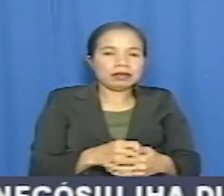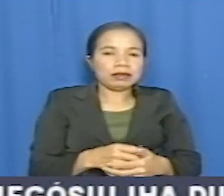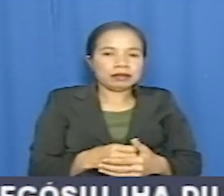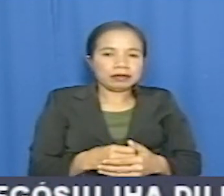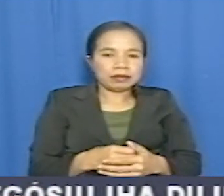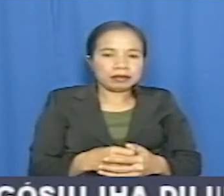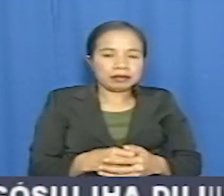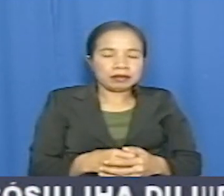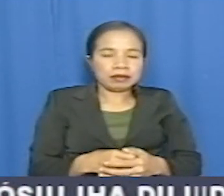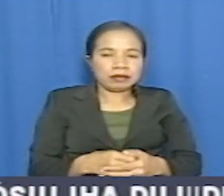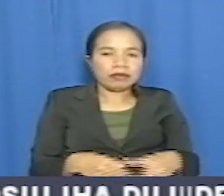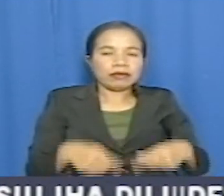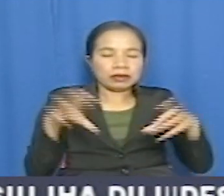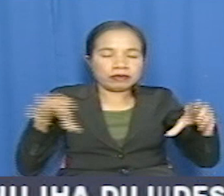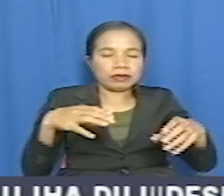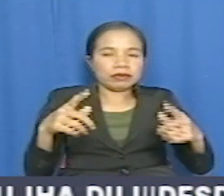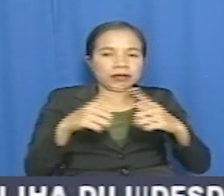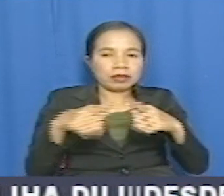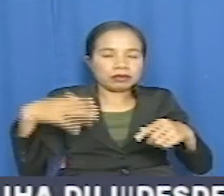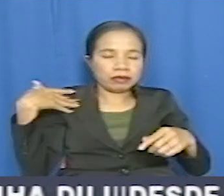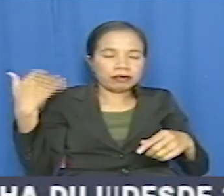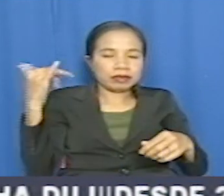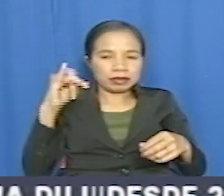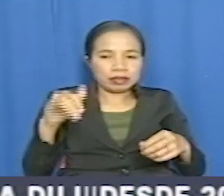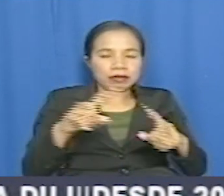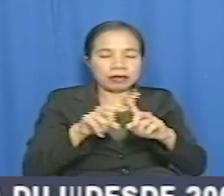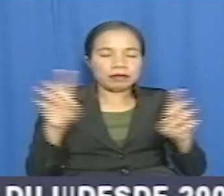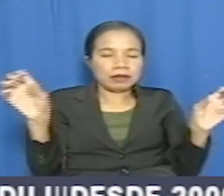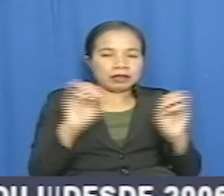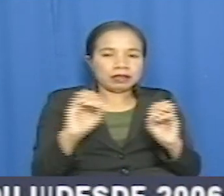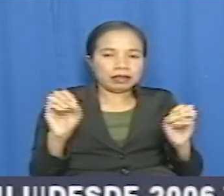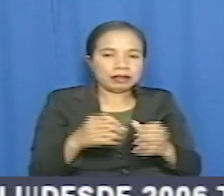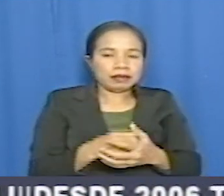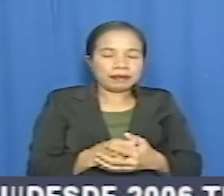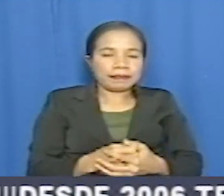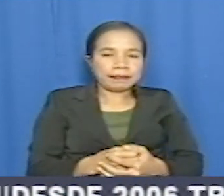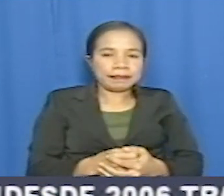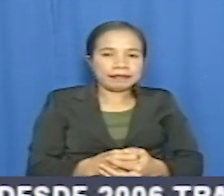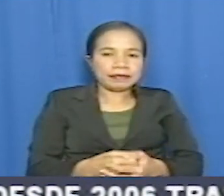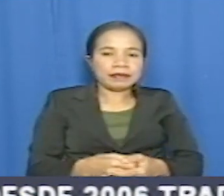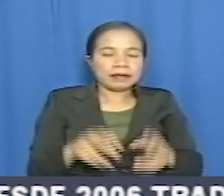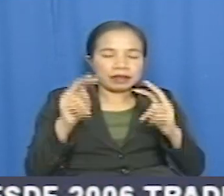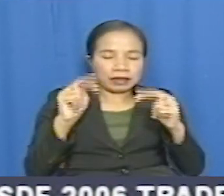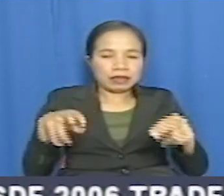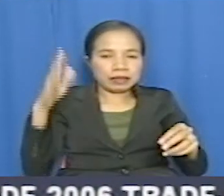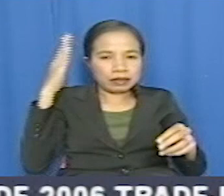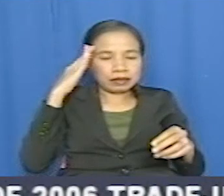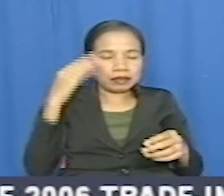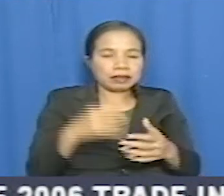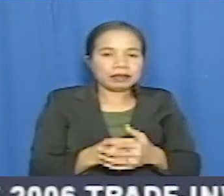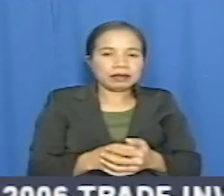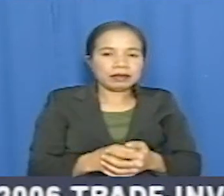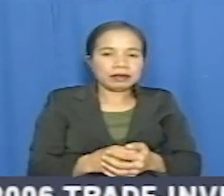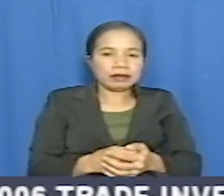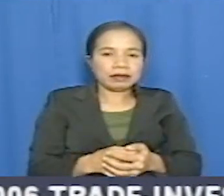para Itané jovem Sira, para Timor Leste Sira, mas bela destruir Itané ambiente. Sira tem que pronunciar. Por le